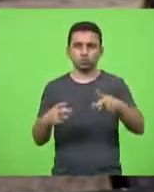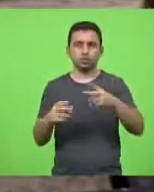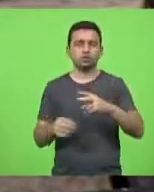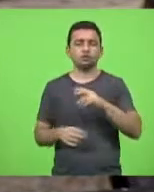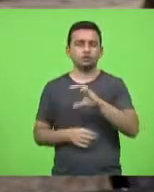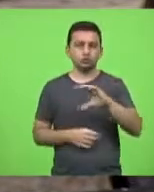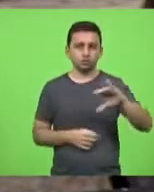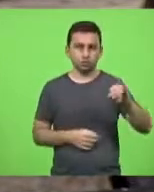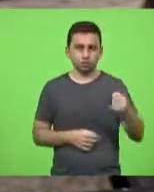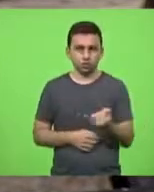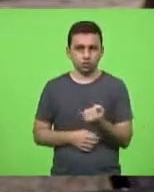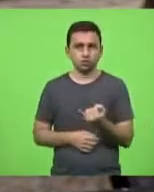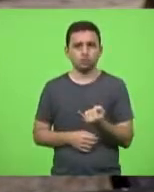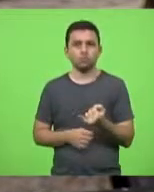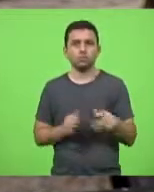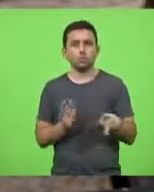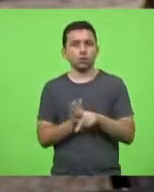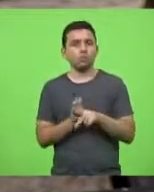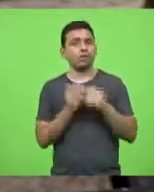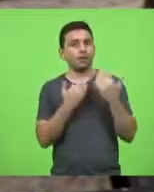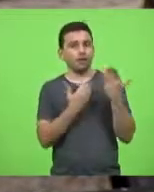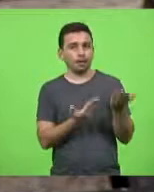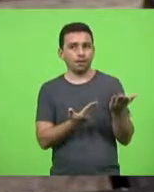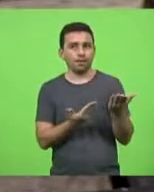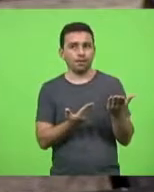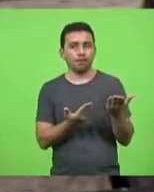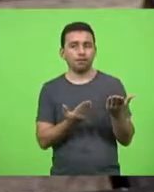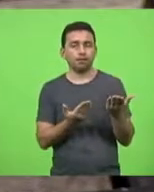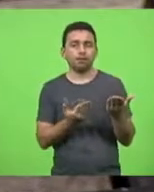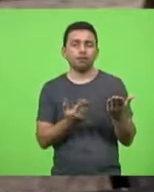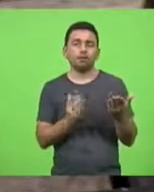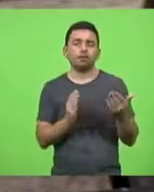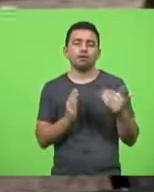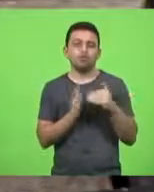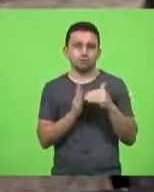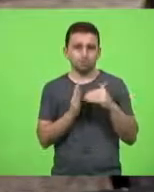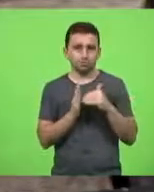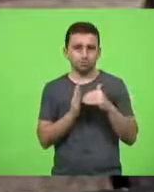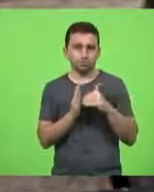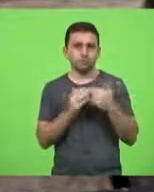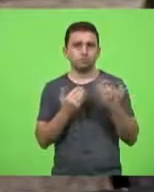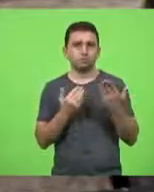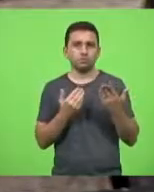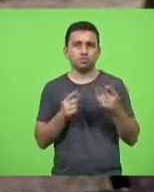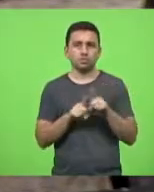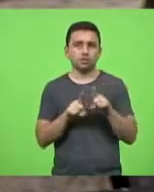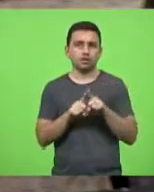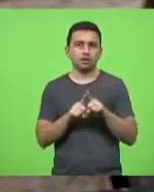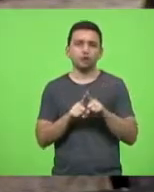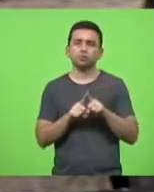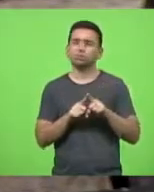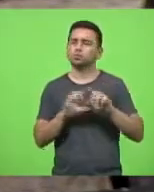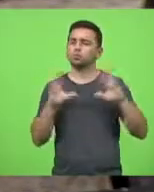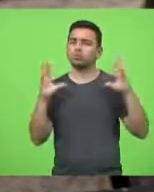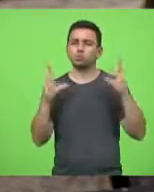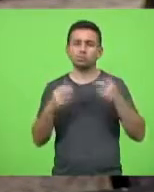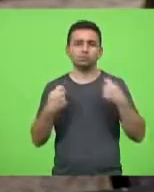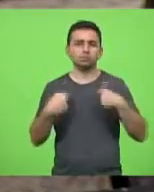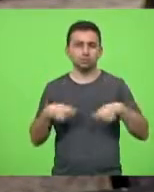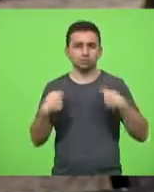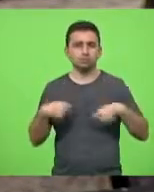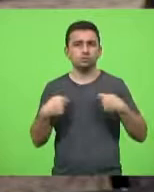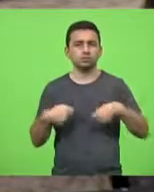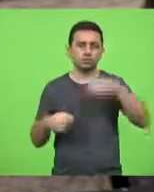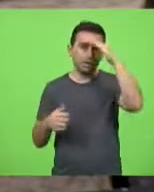Justiça do Congresso da Câmara de Deputados Federais, que, por analogia, deve ser aplicado também aqui na Assembleia